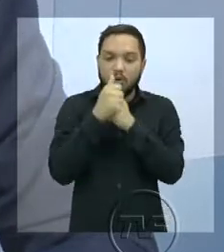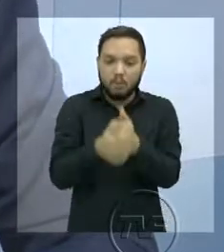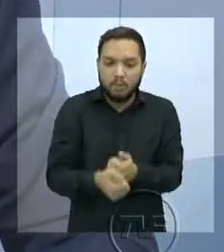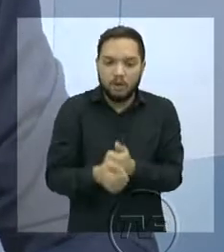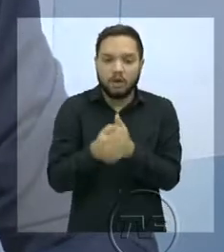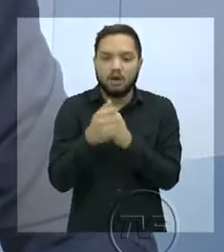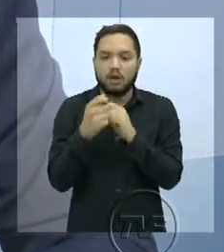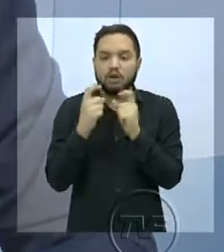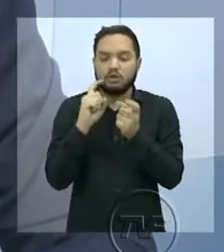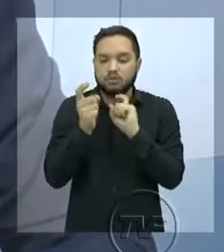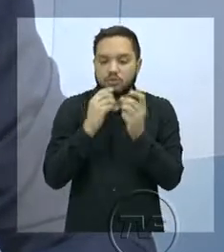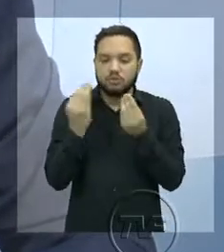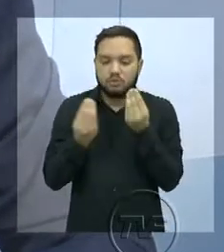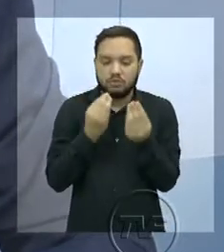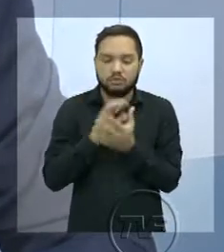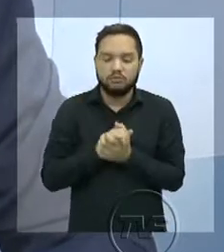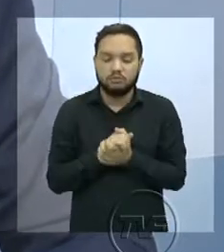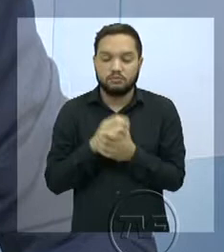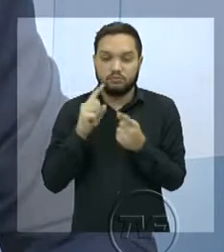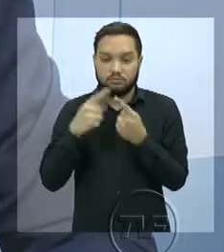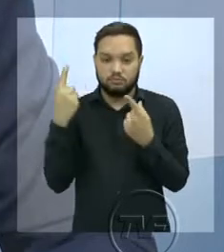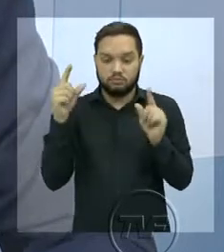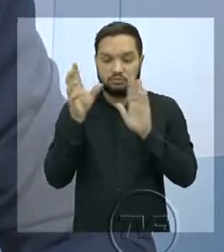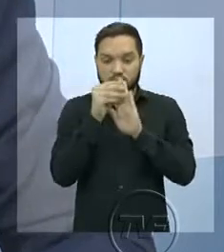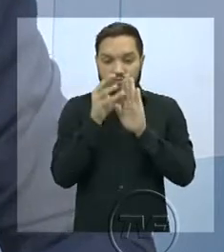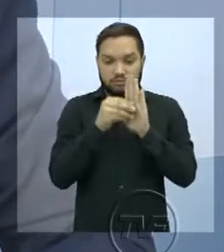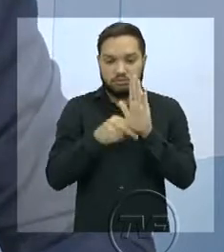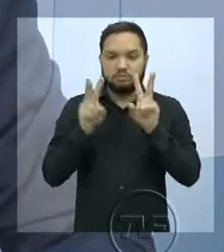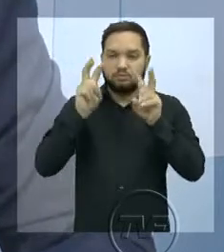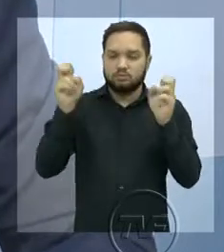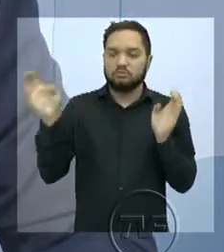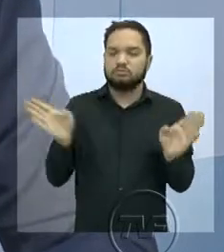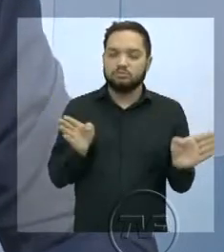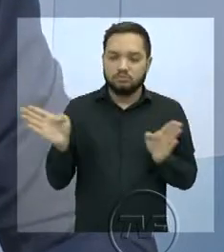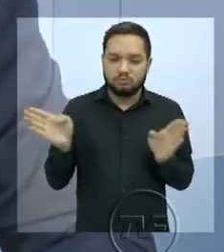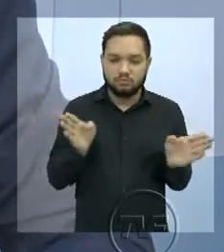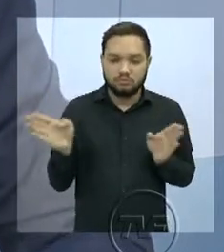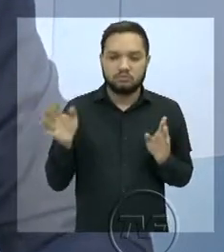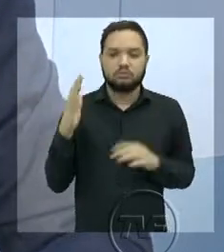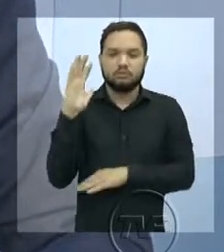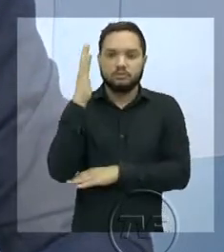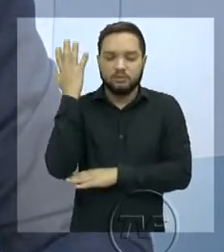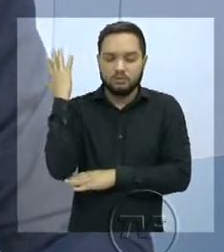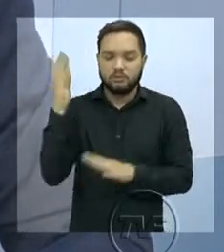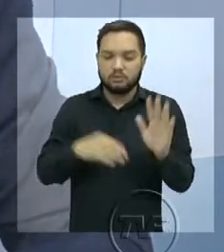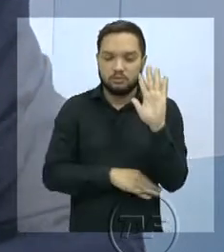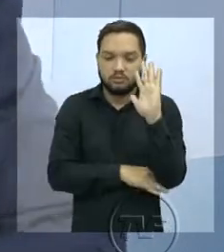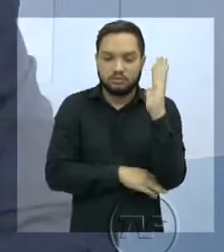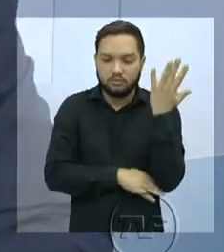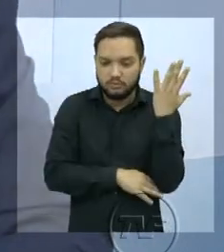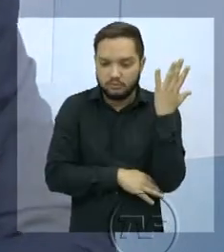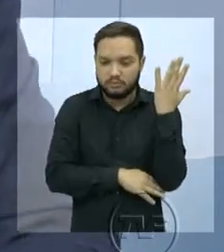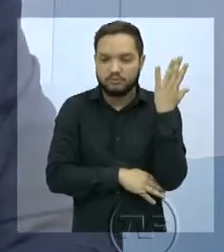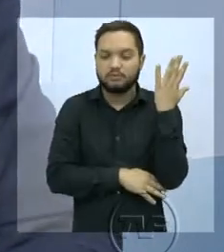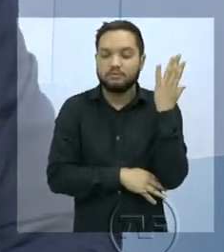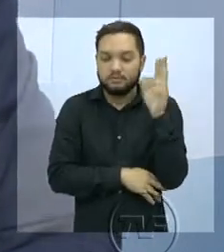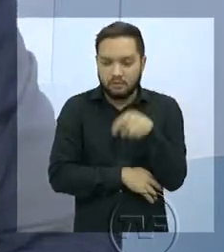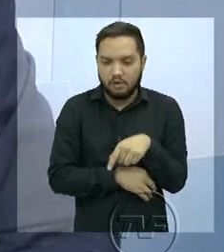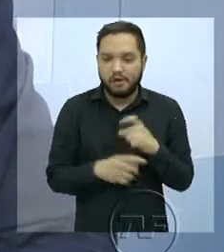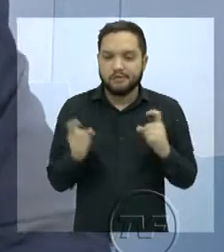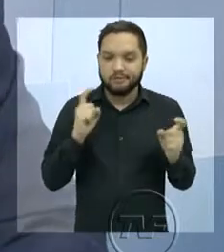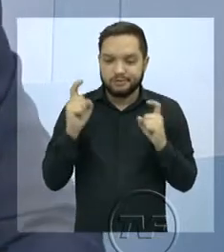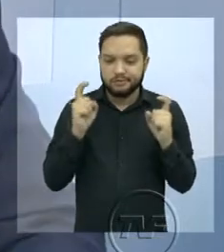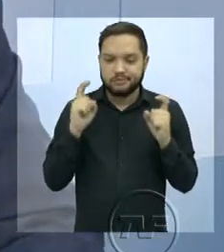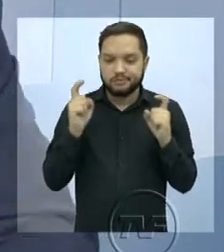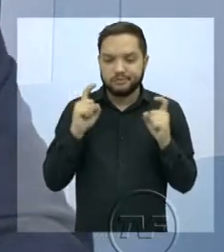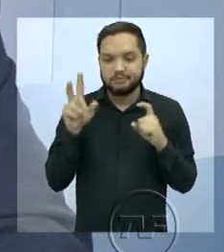discussão. E aí as outras emendas, algumas referentes à acessibilidade, a meio ambiente, né? Enfim, que são grandes discussões